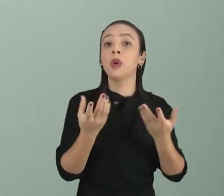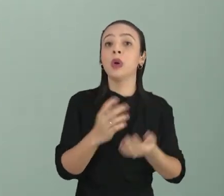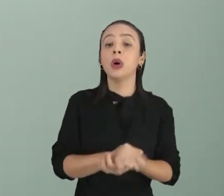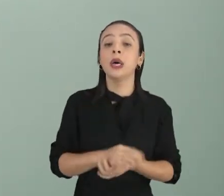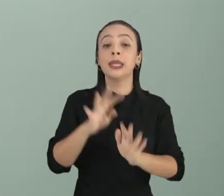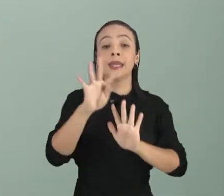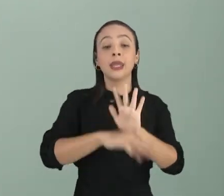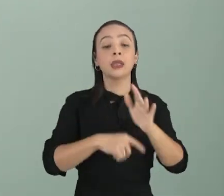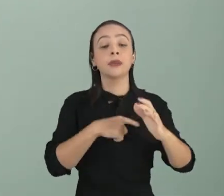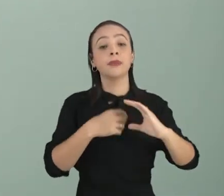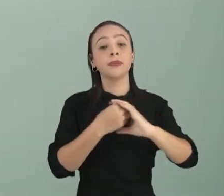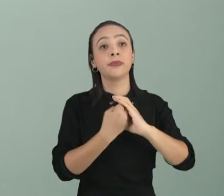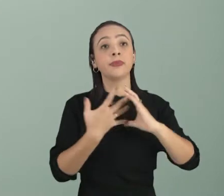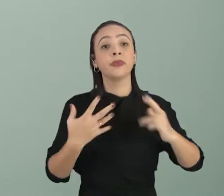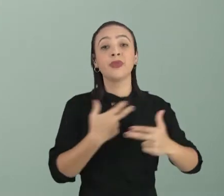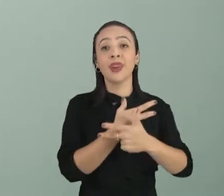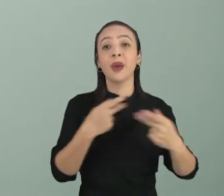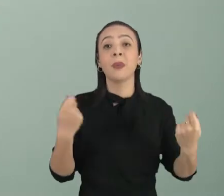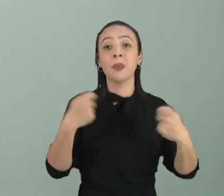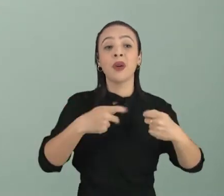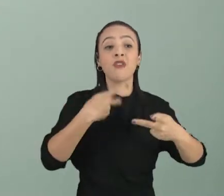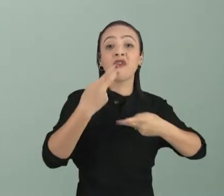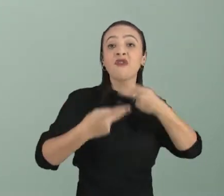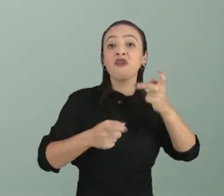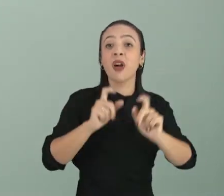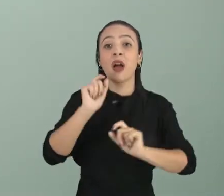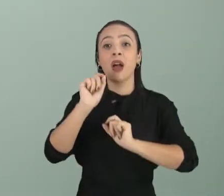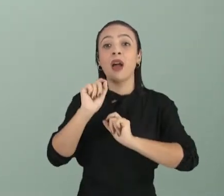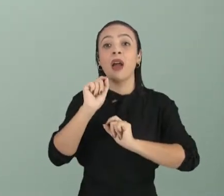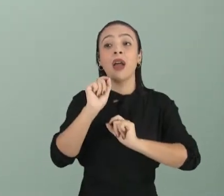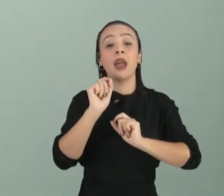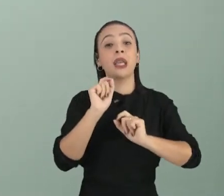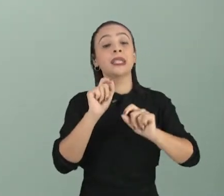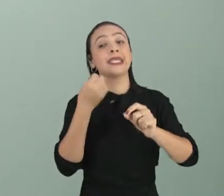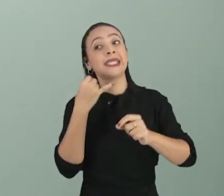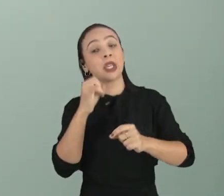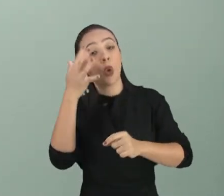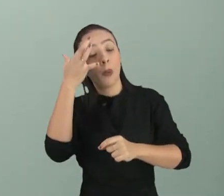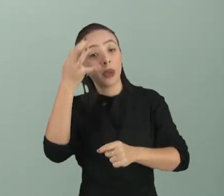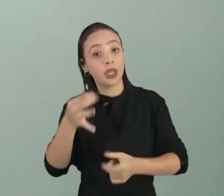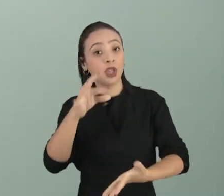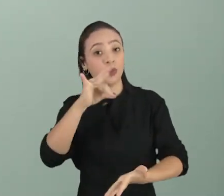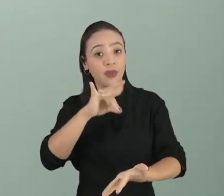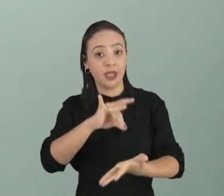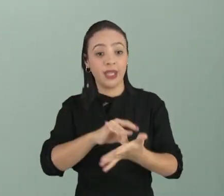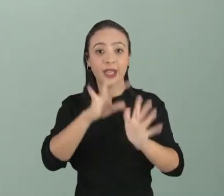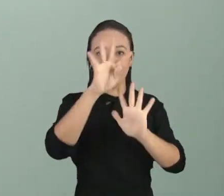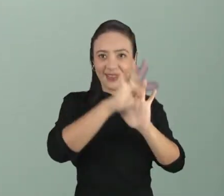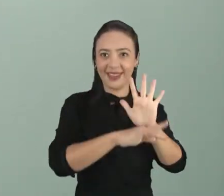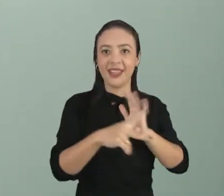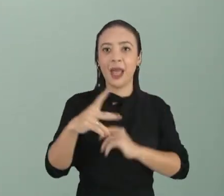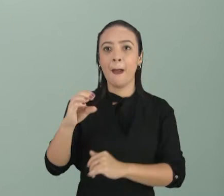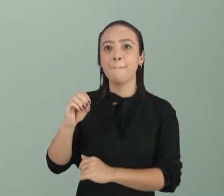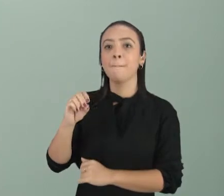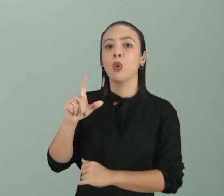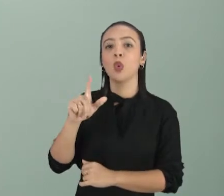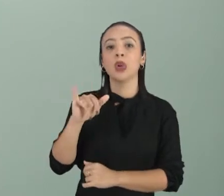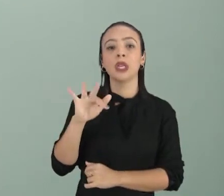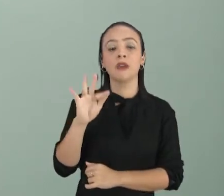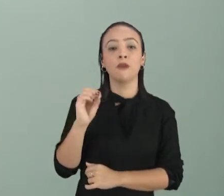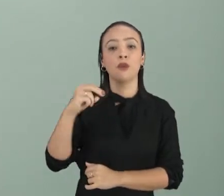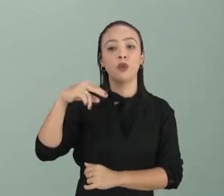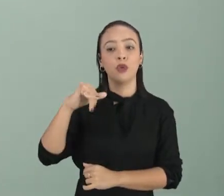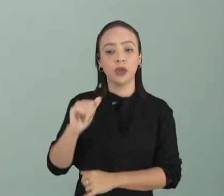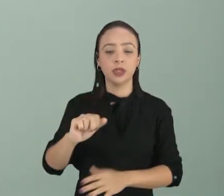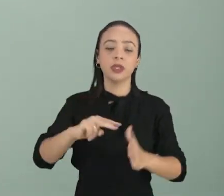se caracterizam ali por muitas vozes, e quando você compreende a polifonia num texto, então a